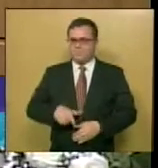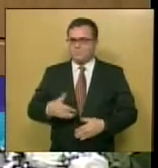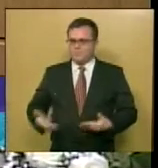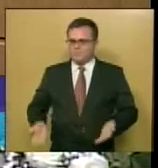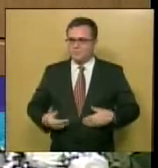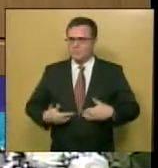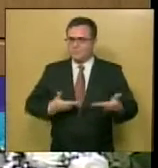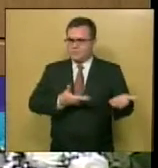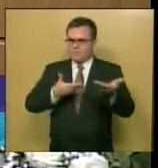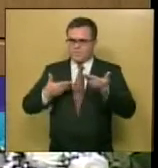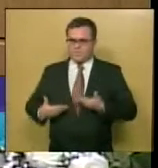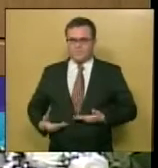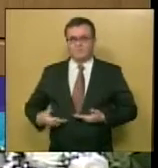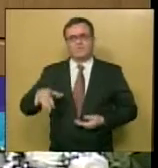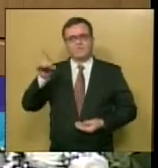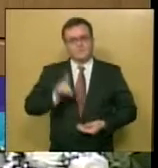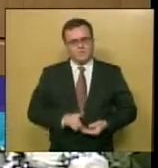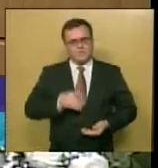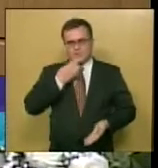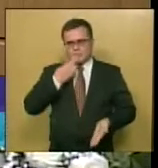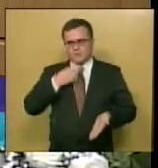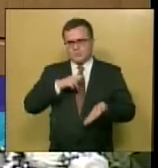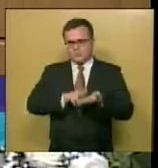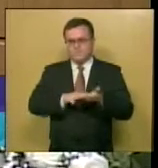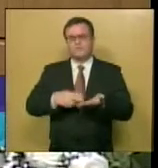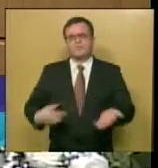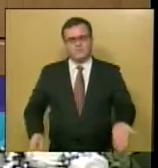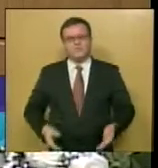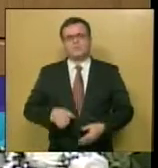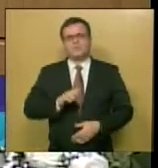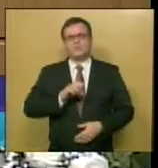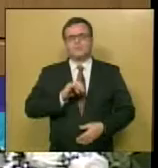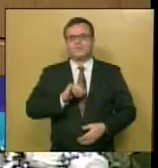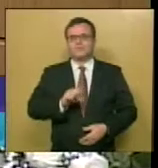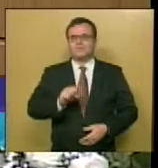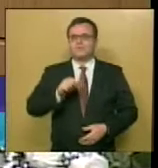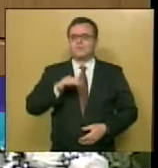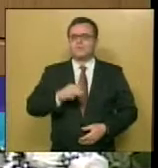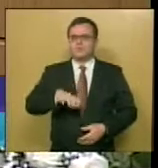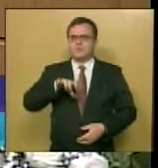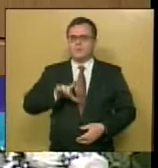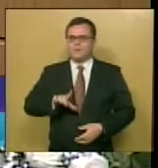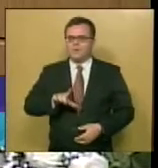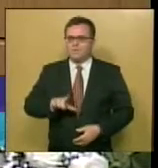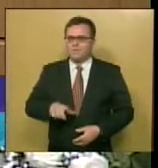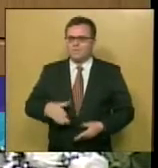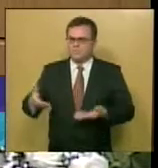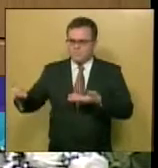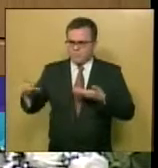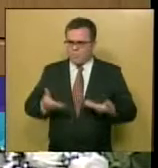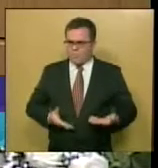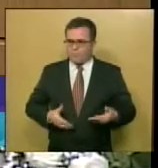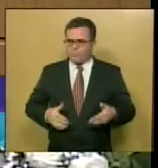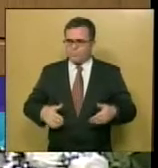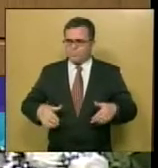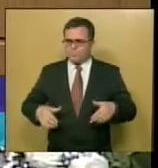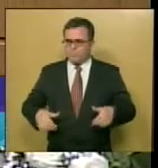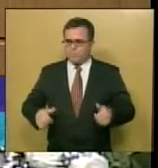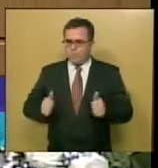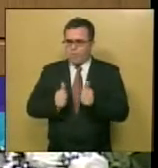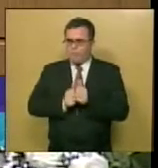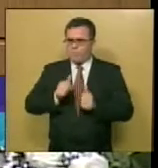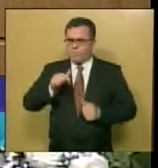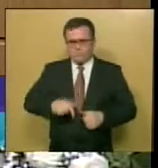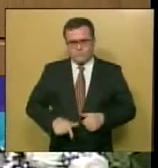o diretor regional dos Correios, o senhor Israel Bispo dos Santos, para se posicionar ao lado da mesa disposta